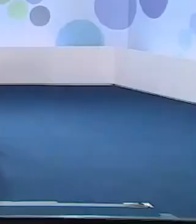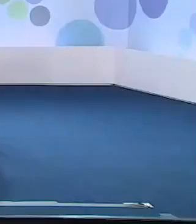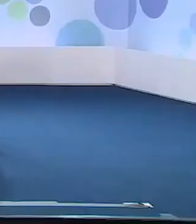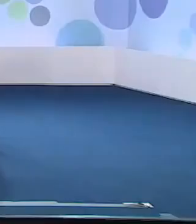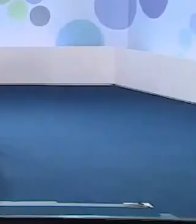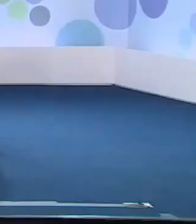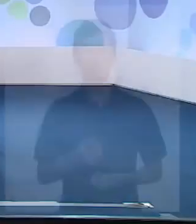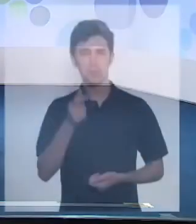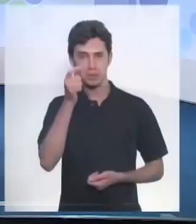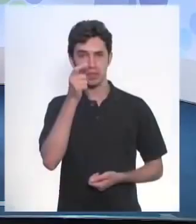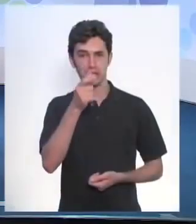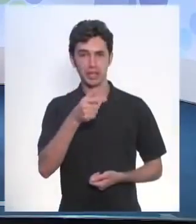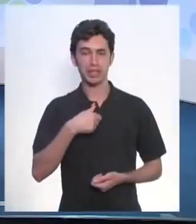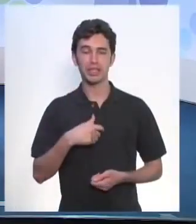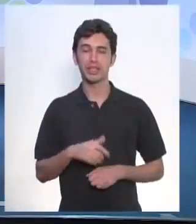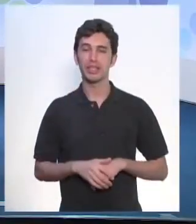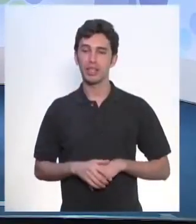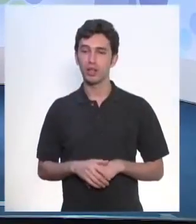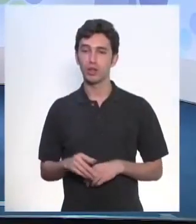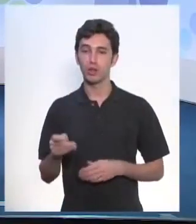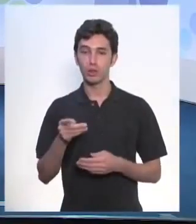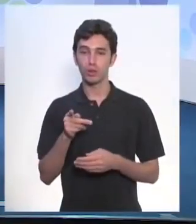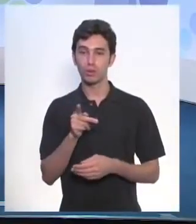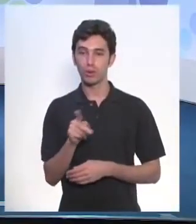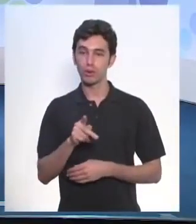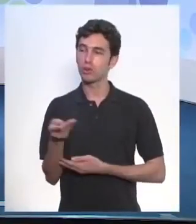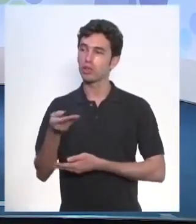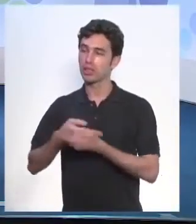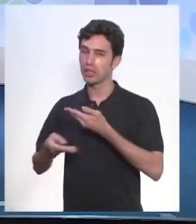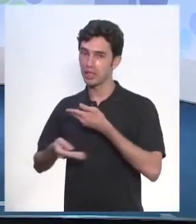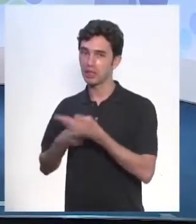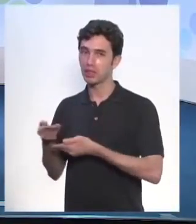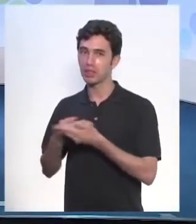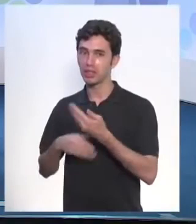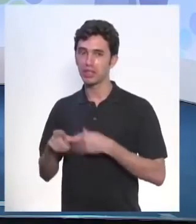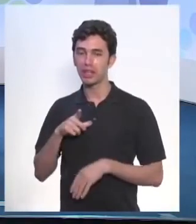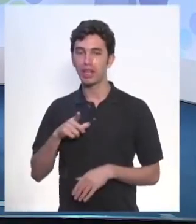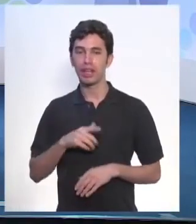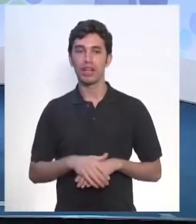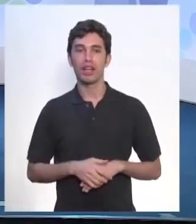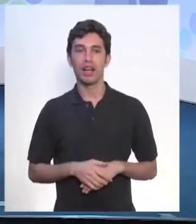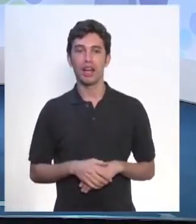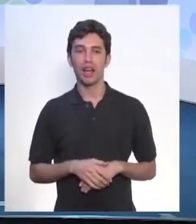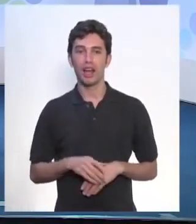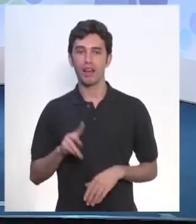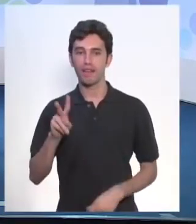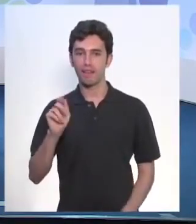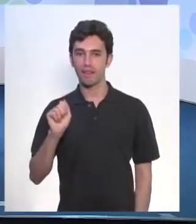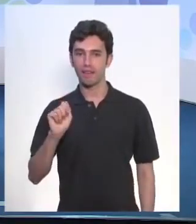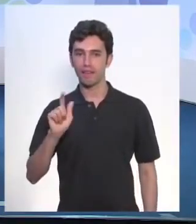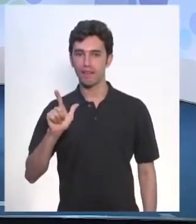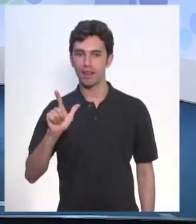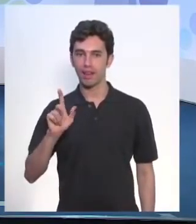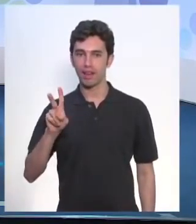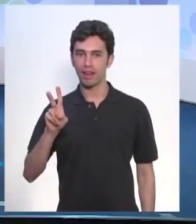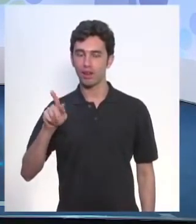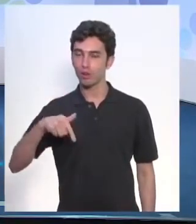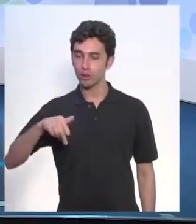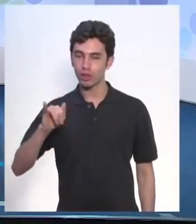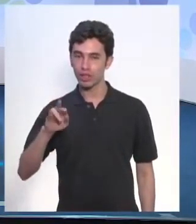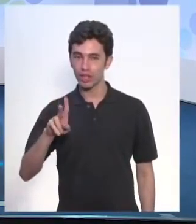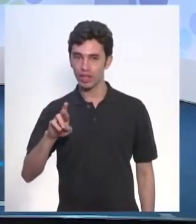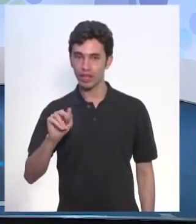Olha, muito interessante, né, professora? As interações estão chegando. Sim, muitas. Né? E a professora Valquíria, né, segundo o senhor falou, disse